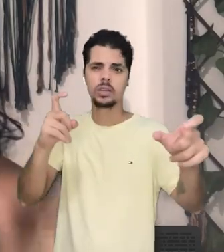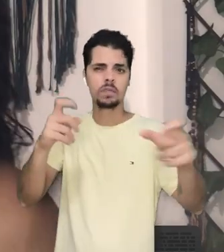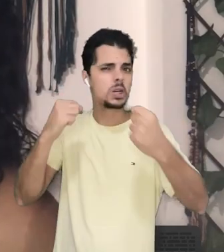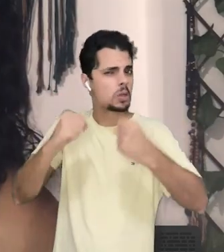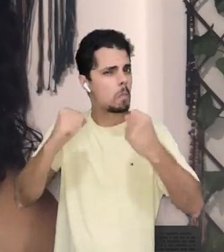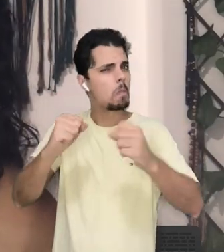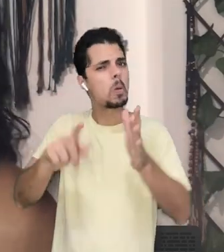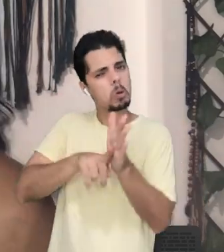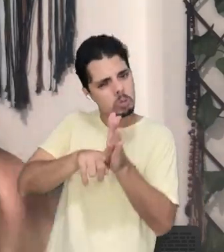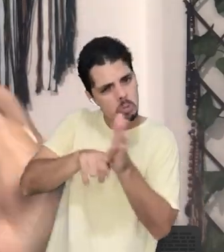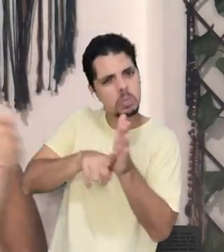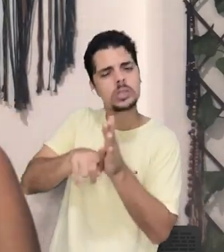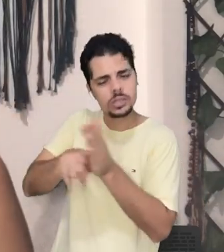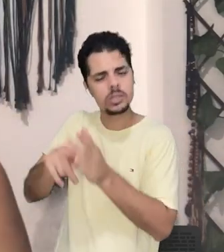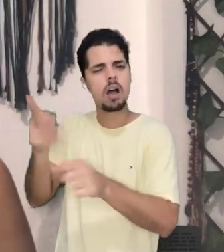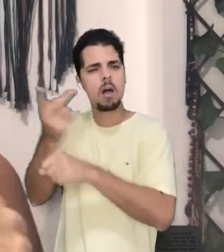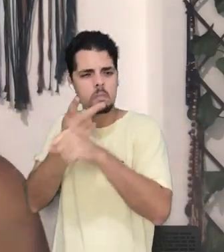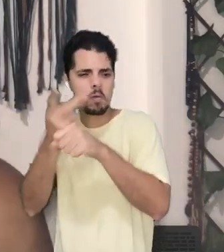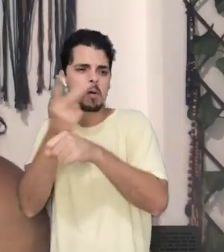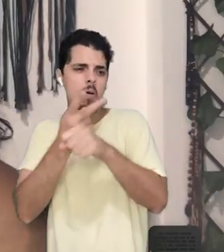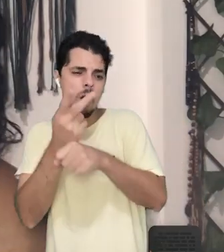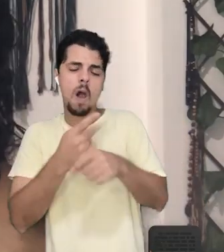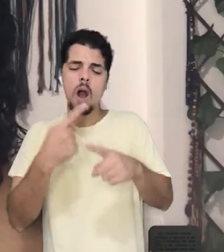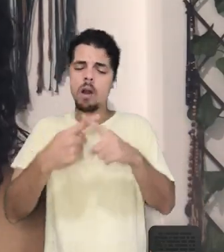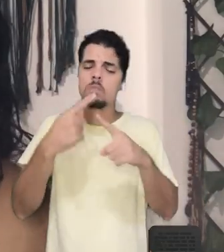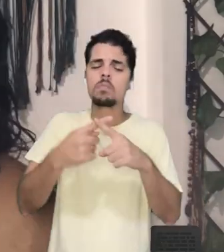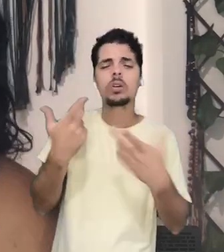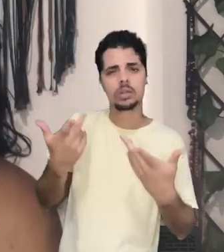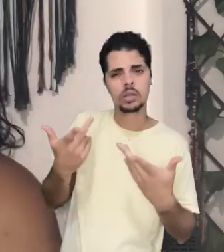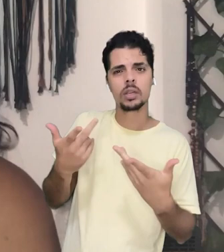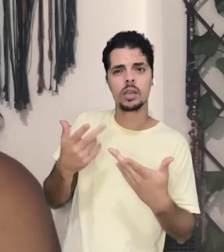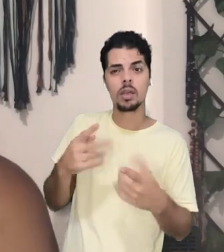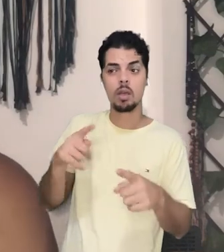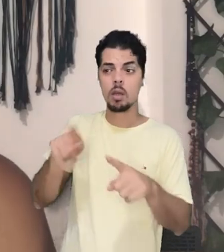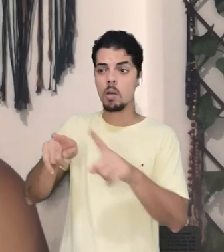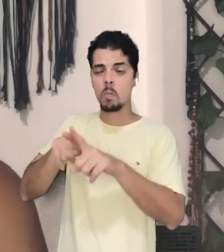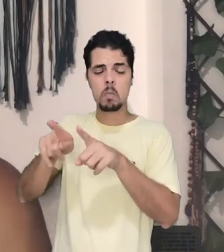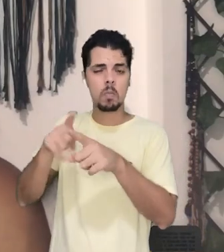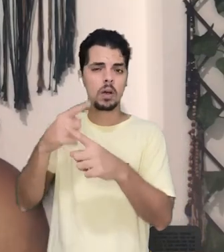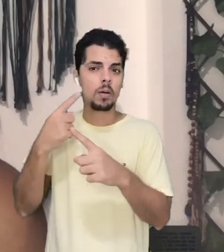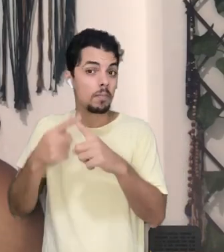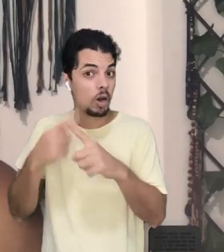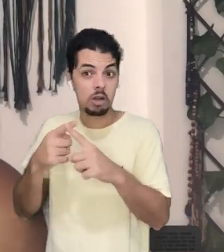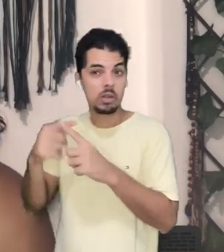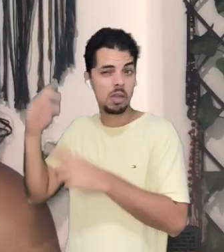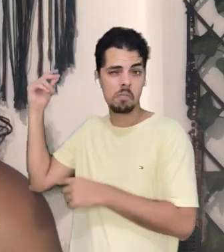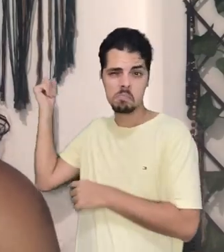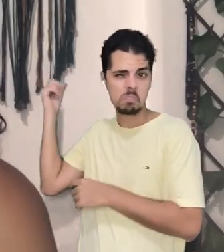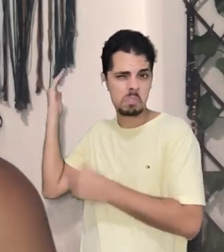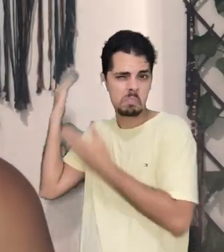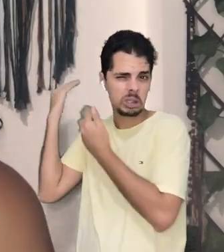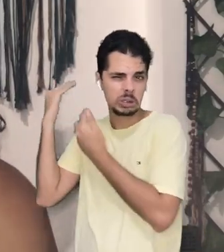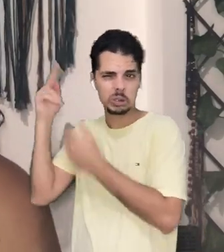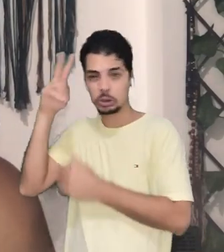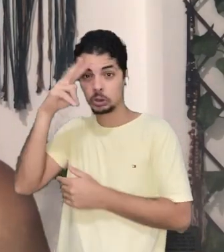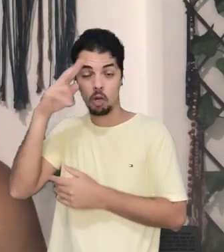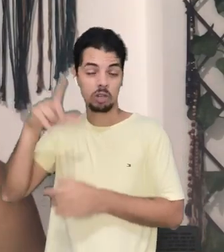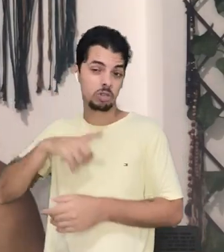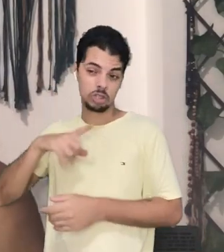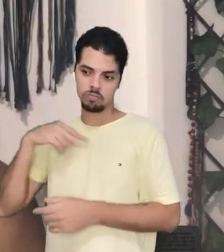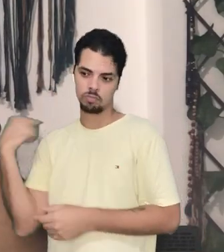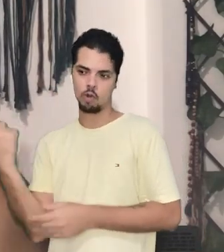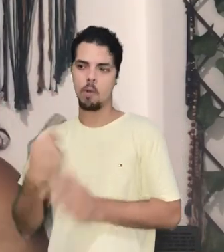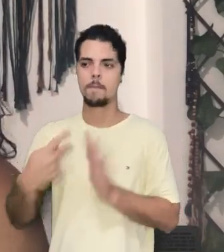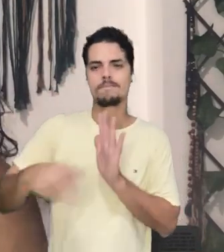de poder e de controle do ser e do pensar, que são herança do nosso passado colonial e